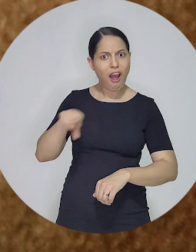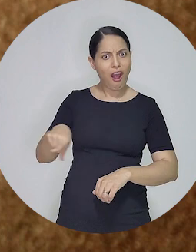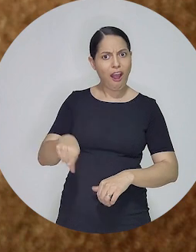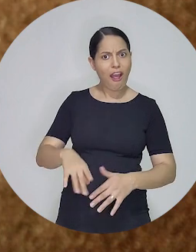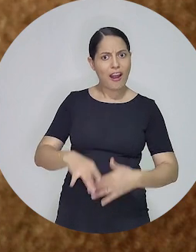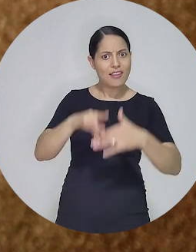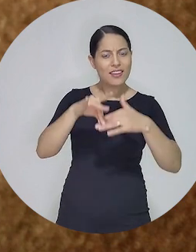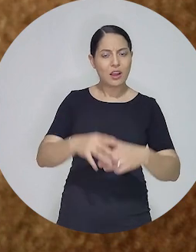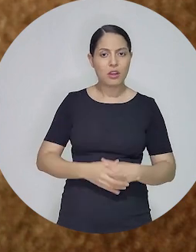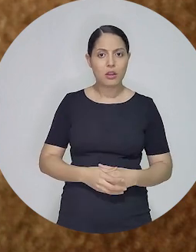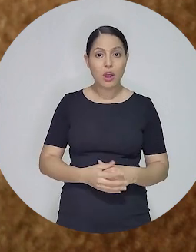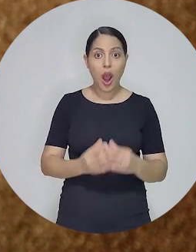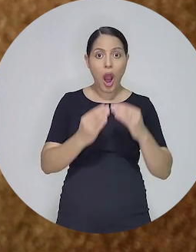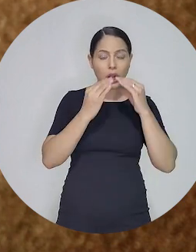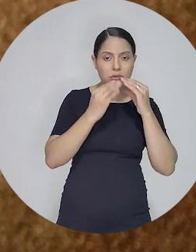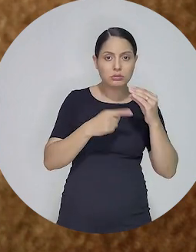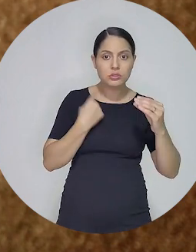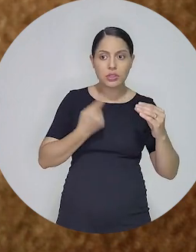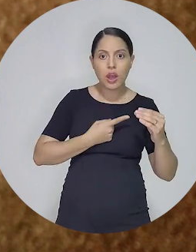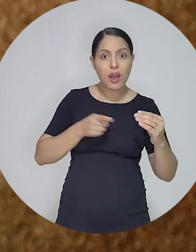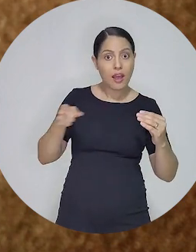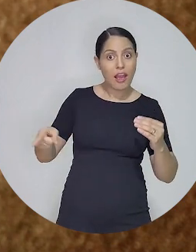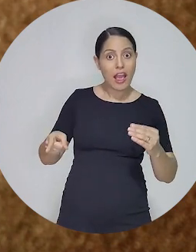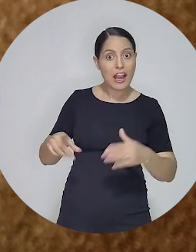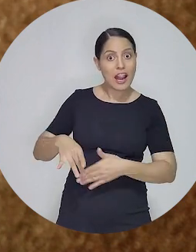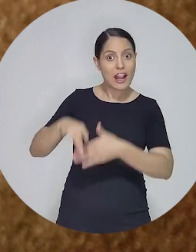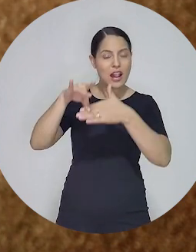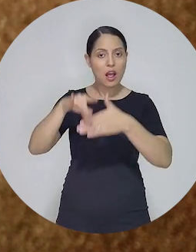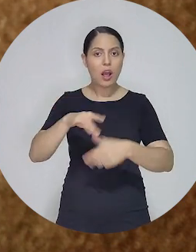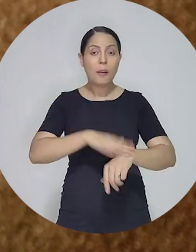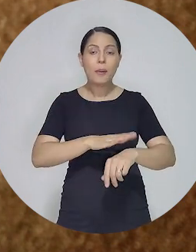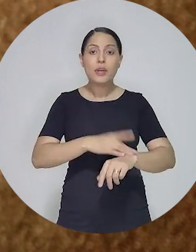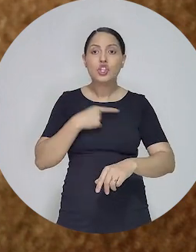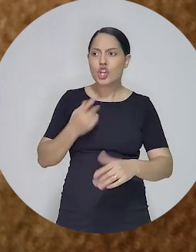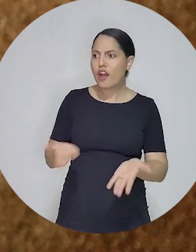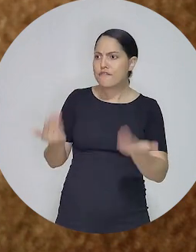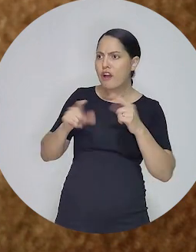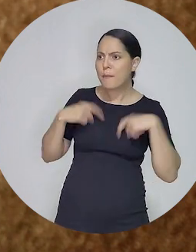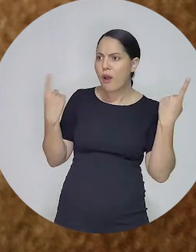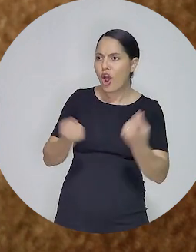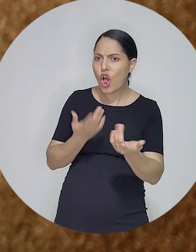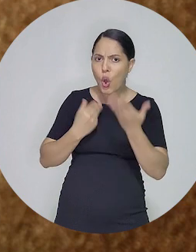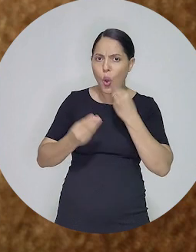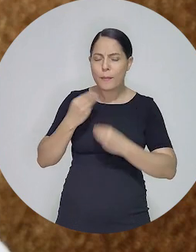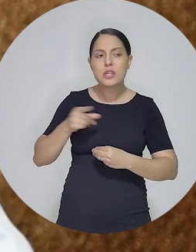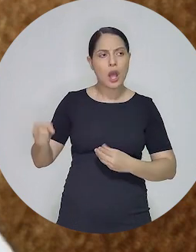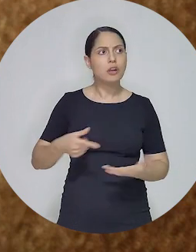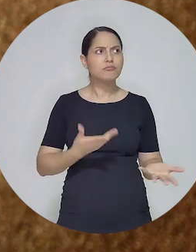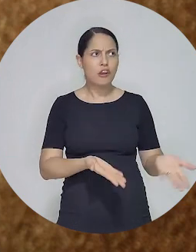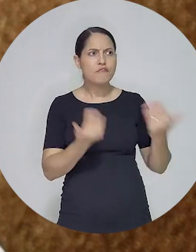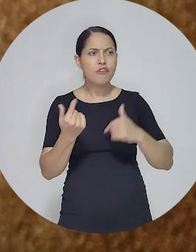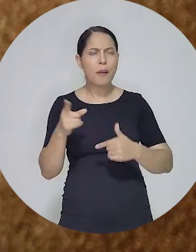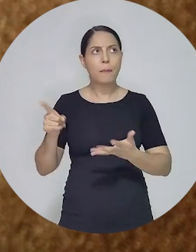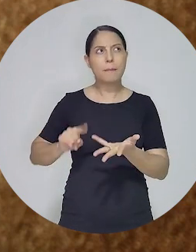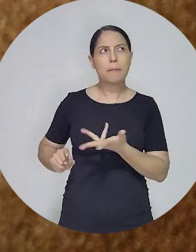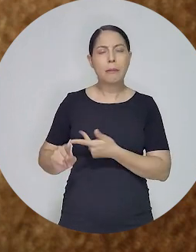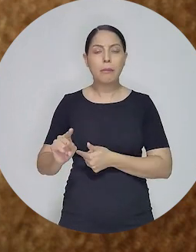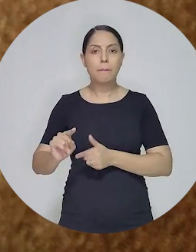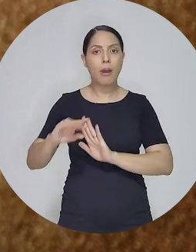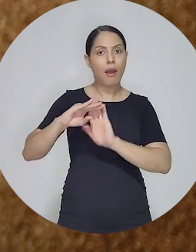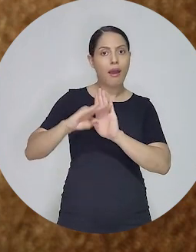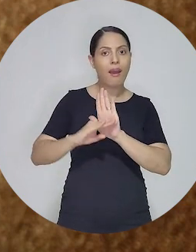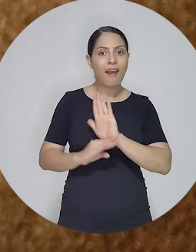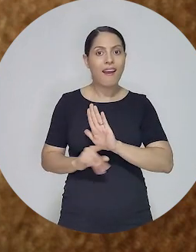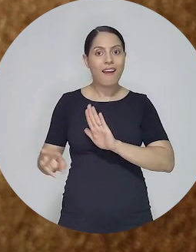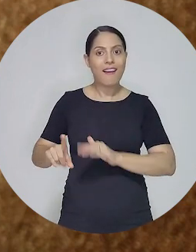o horário do recreio. Ele liderava até o sanduíche que a gente ia comer. Era uma figura. Até na hora da gente, vamos comer aqui, vamos comer ali, vamos fazer isso, vamos